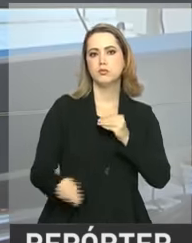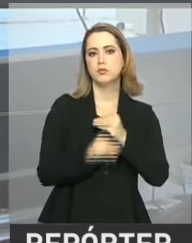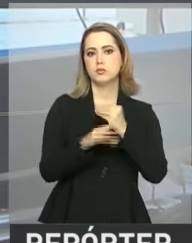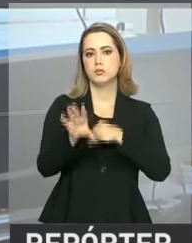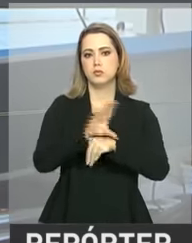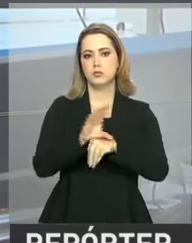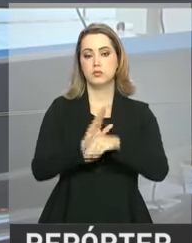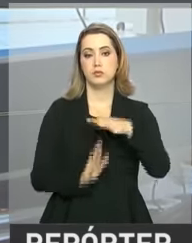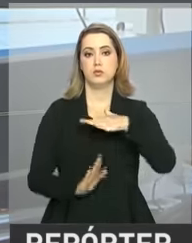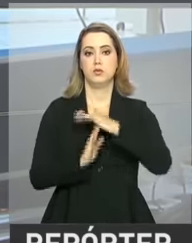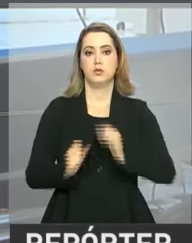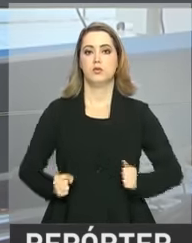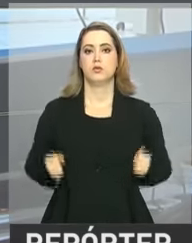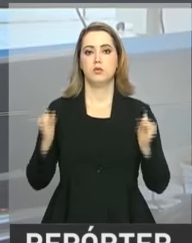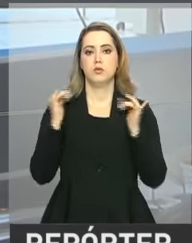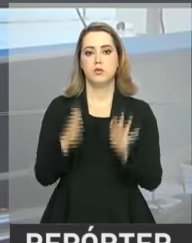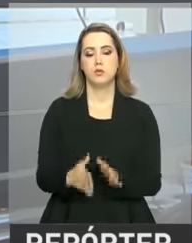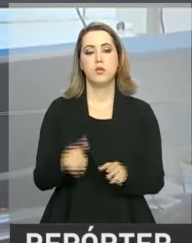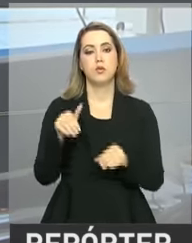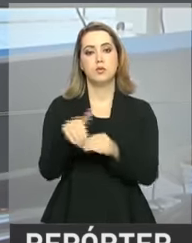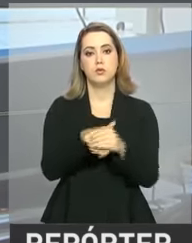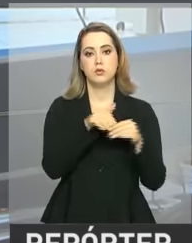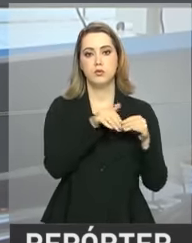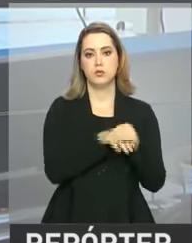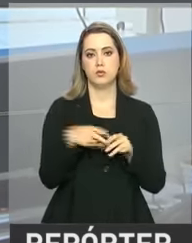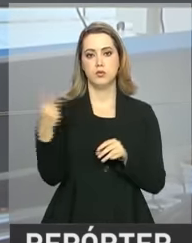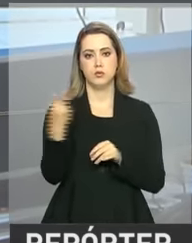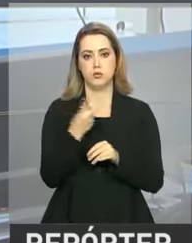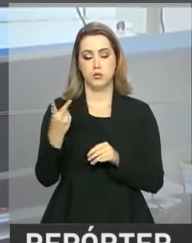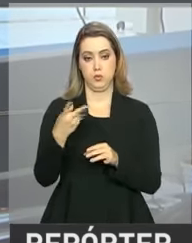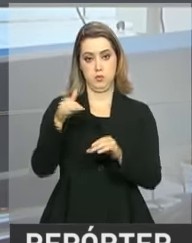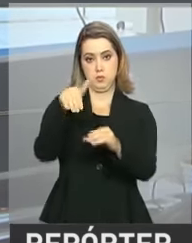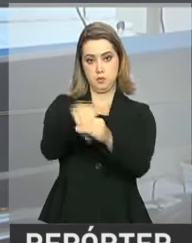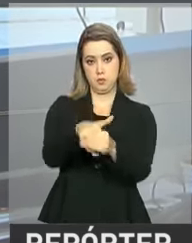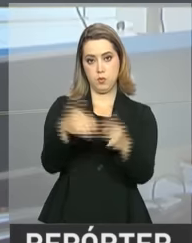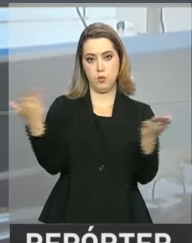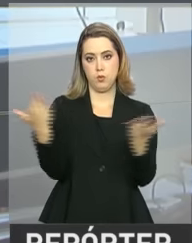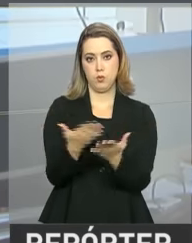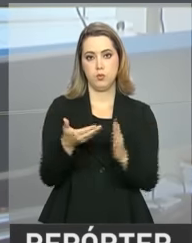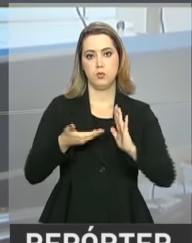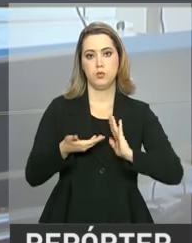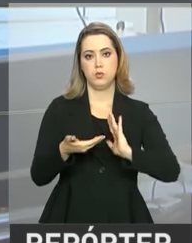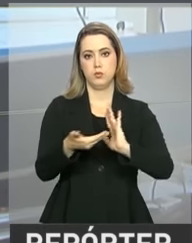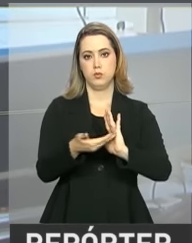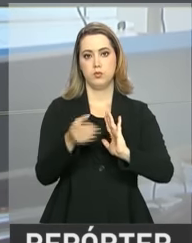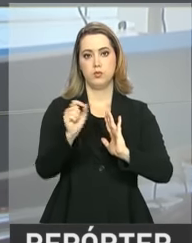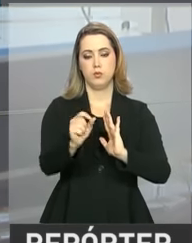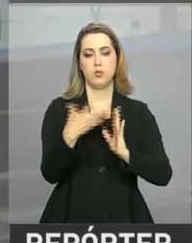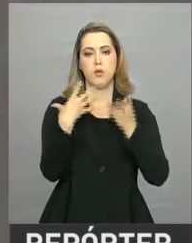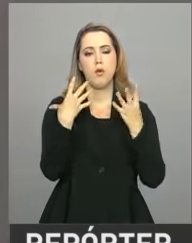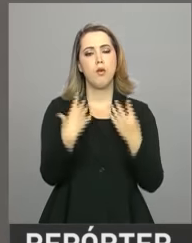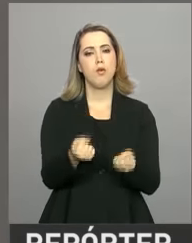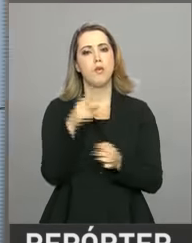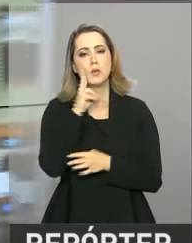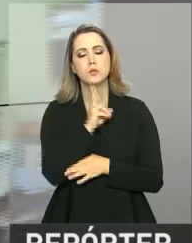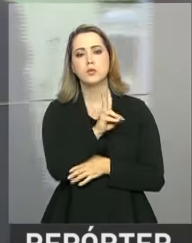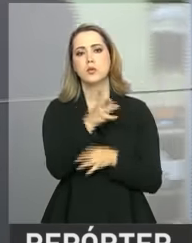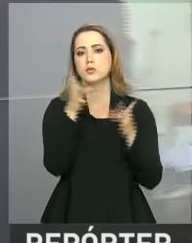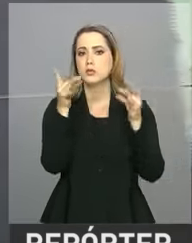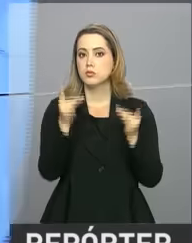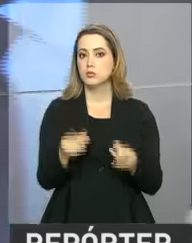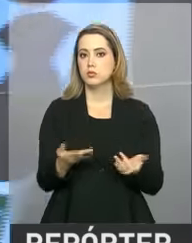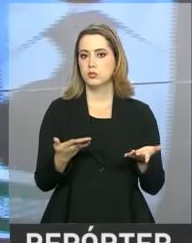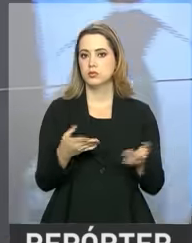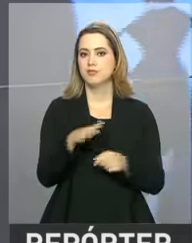que limita os gastos públicos deve ser votada em segundo turno hoje no plenário da Câmara dos Deputados. E é para lá que a gente vai conversar